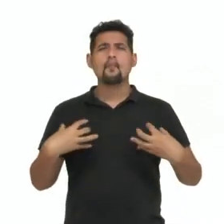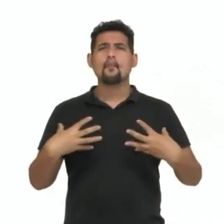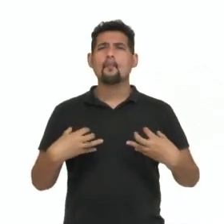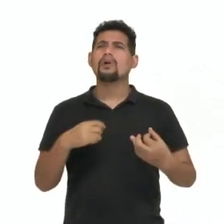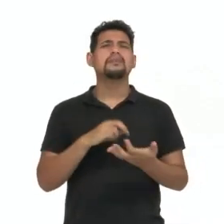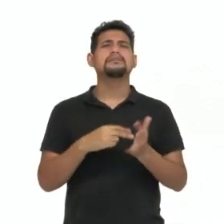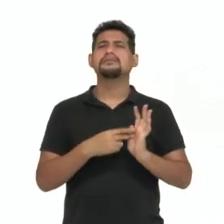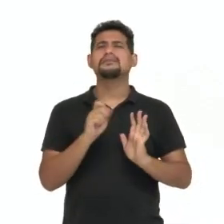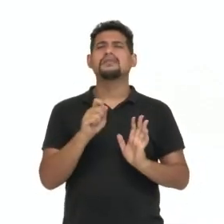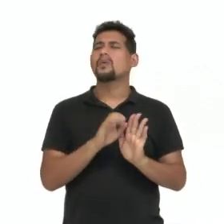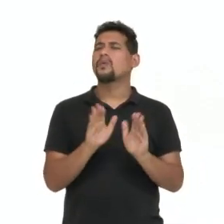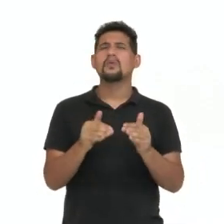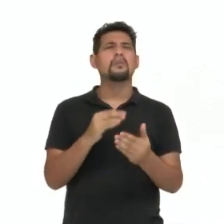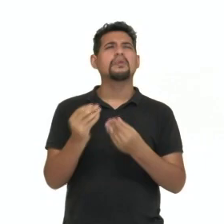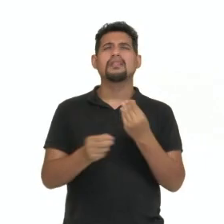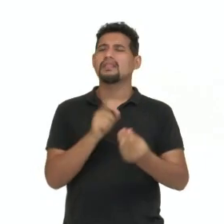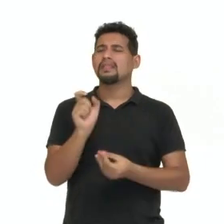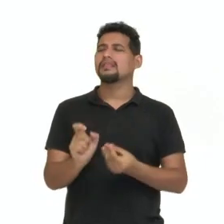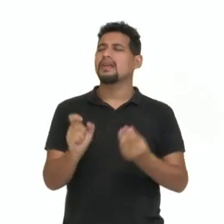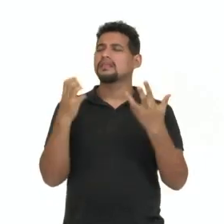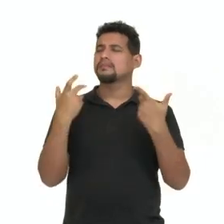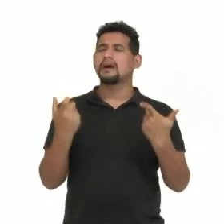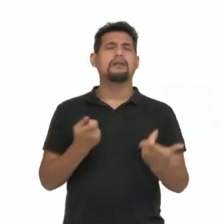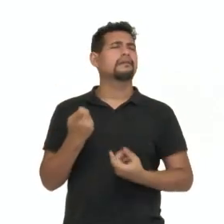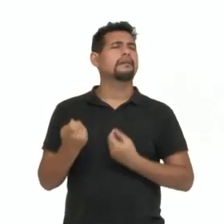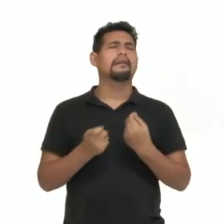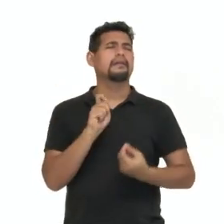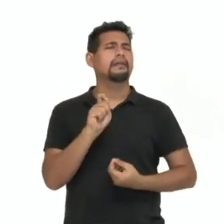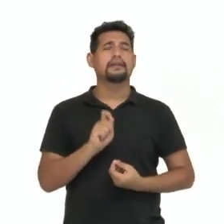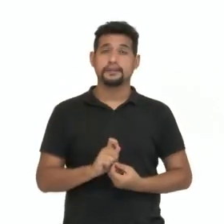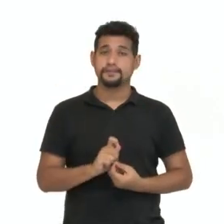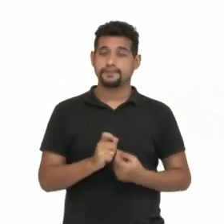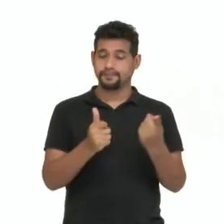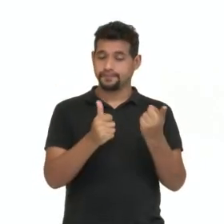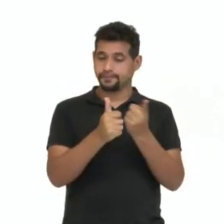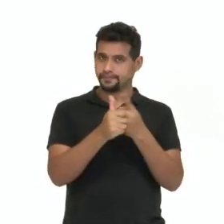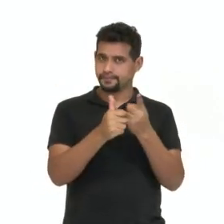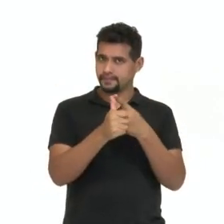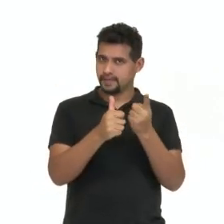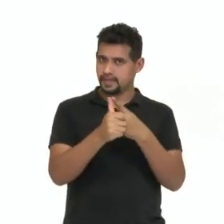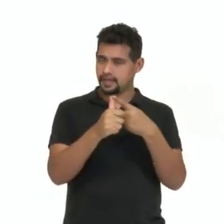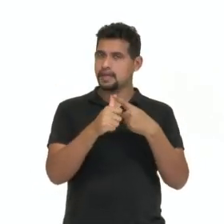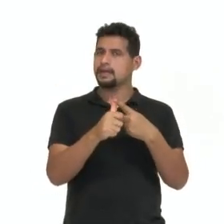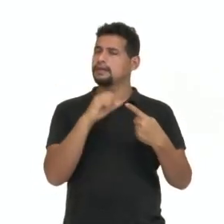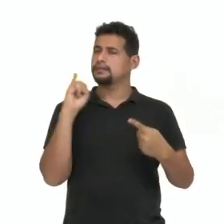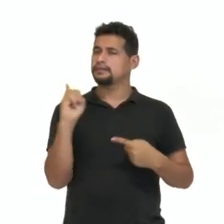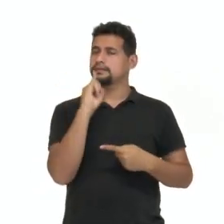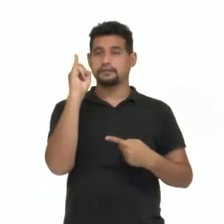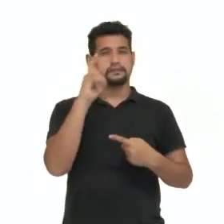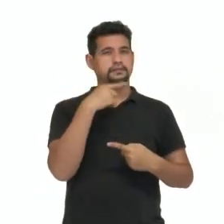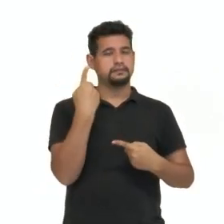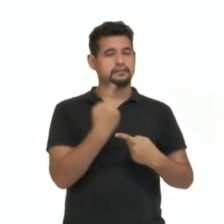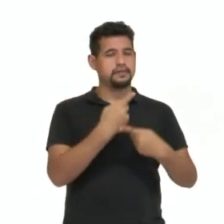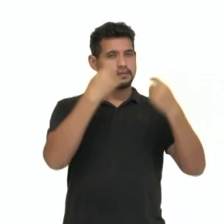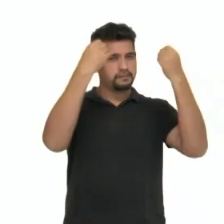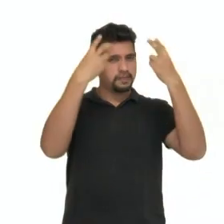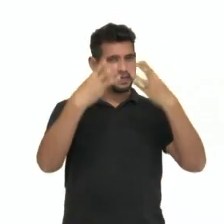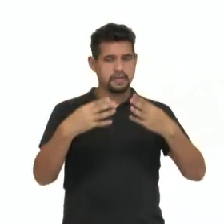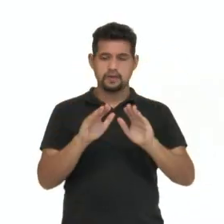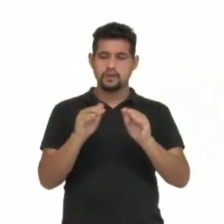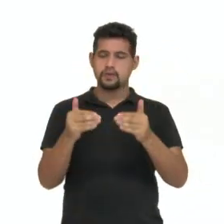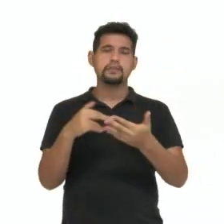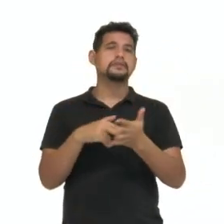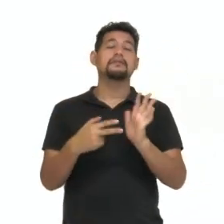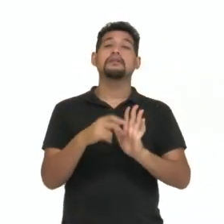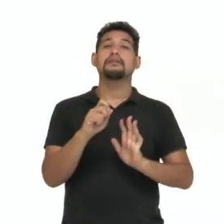vai determinar esse grupo de animais, tá? Então, a primeira coisa mais marcante que nós vamos falar justamente desse grupo